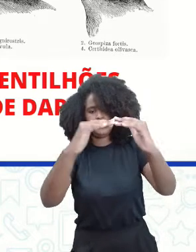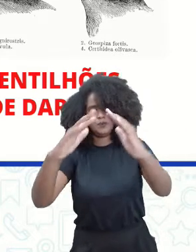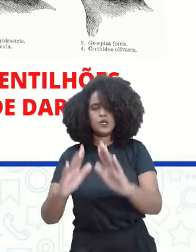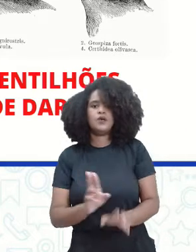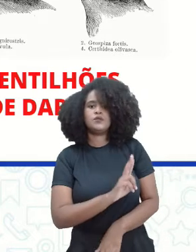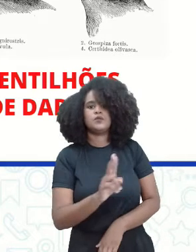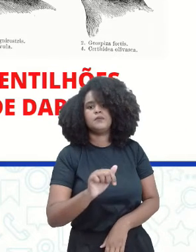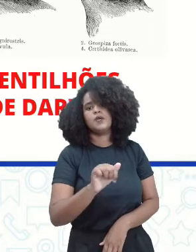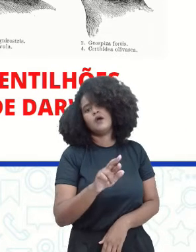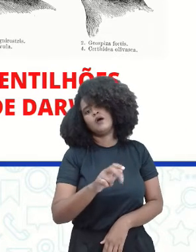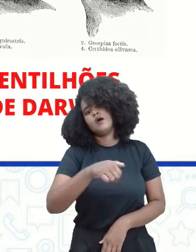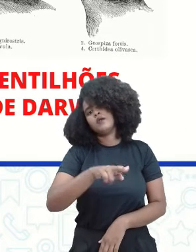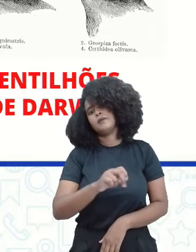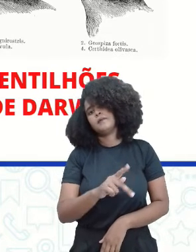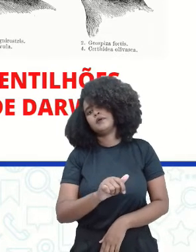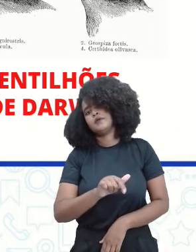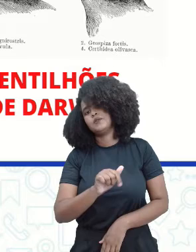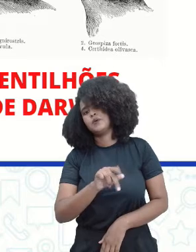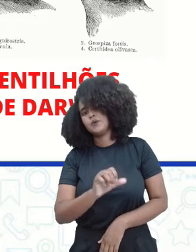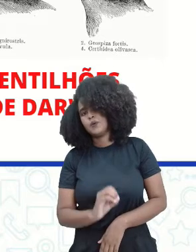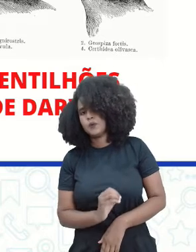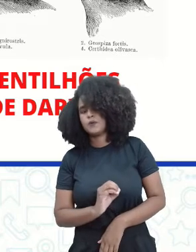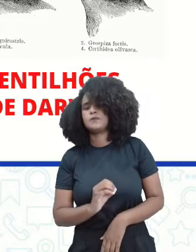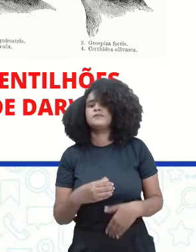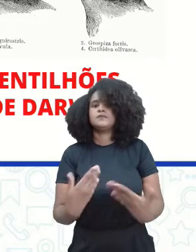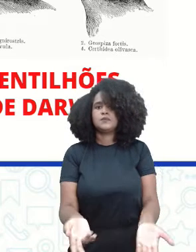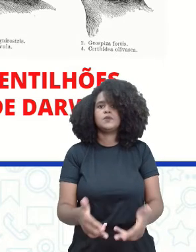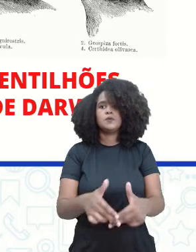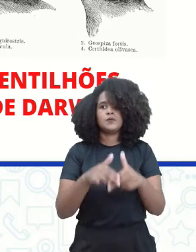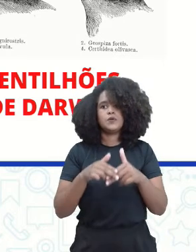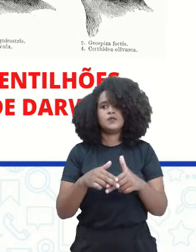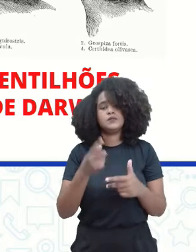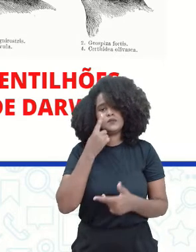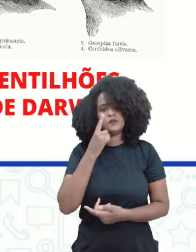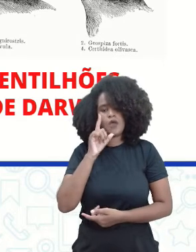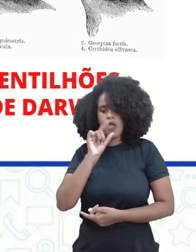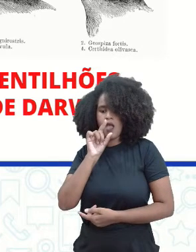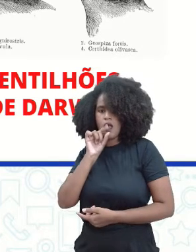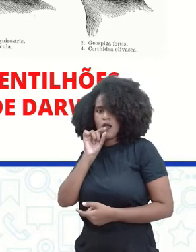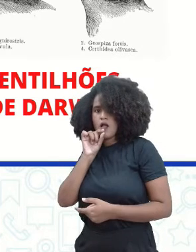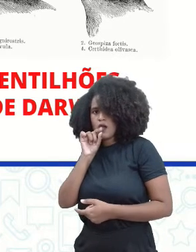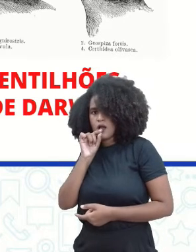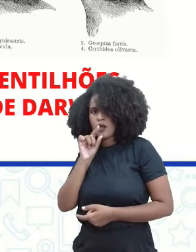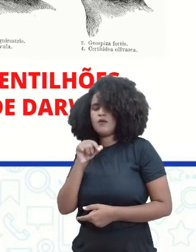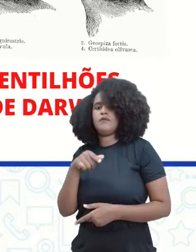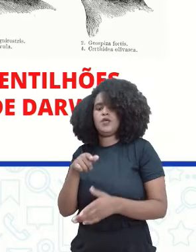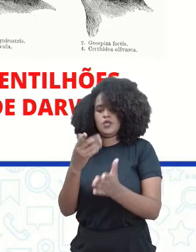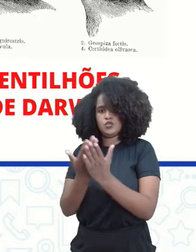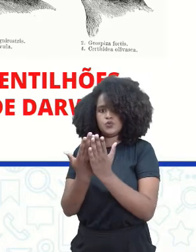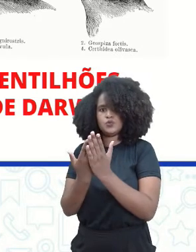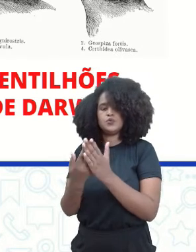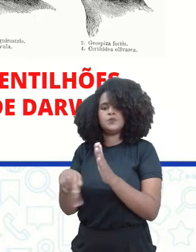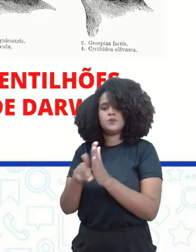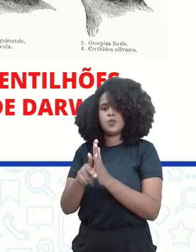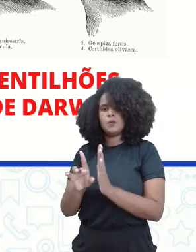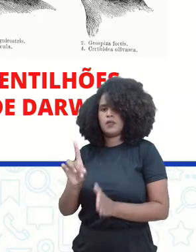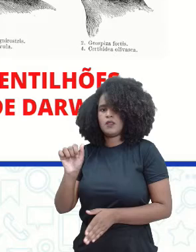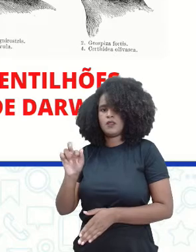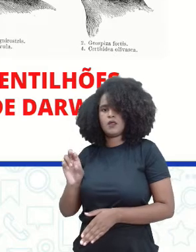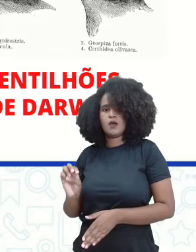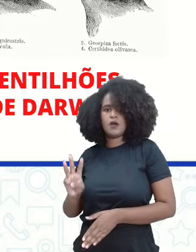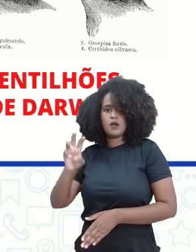eu estou trazendo de volta aí as aves, né, os tentilhões de Darwin, que foi assim que ficou conhecido, porque